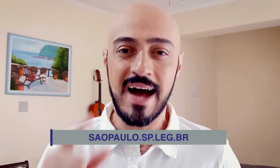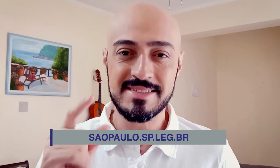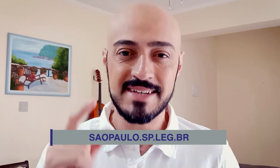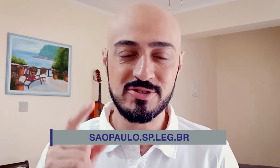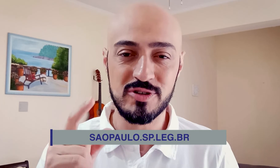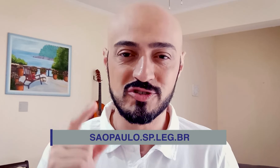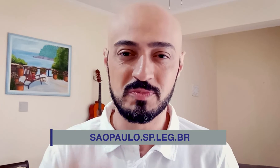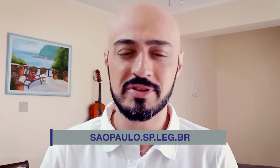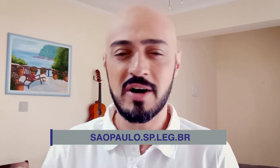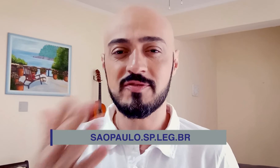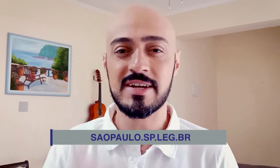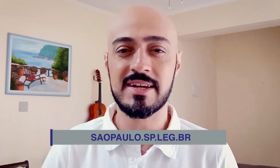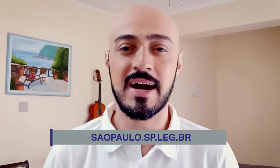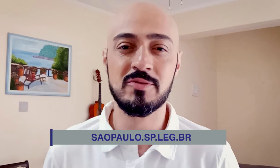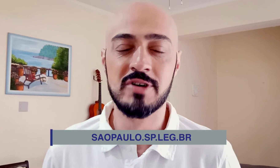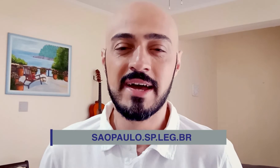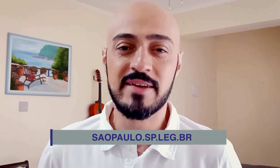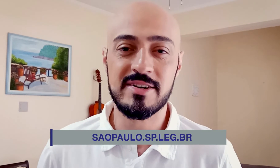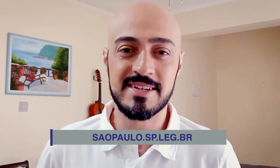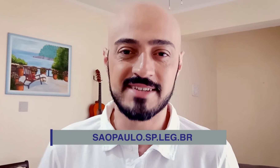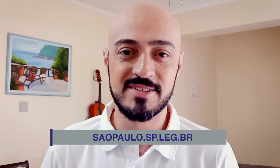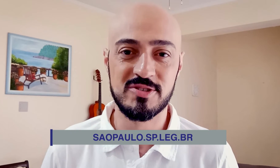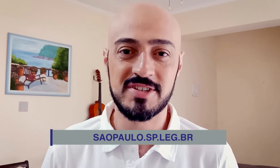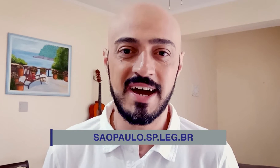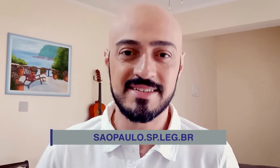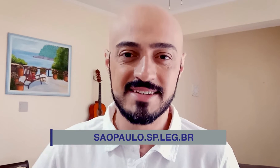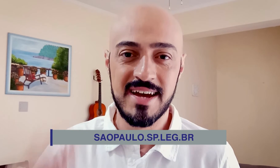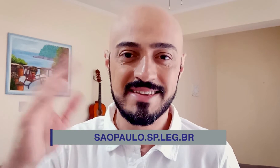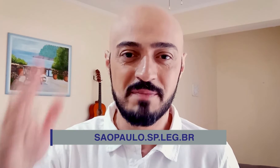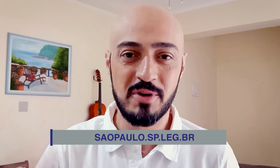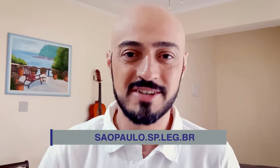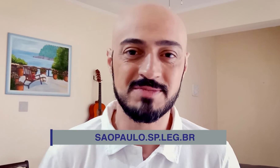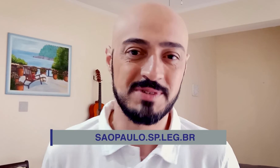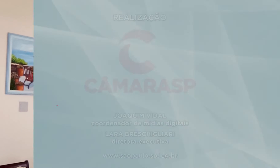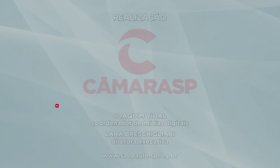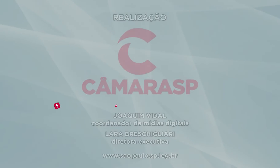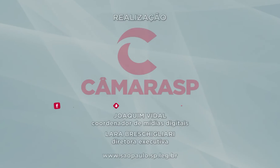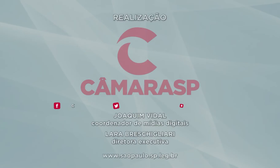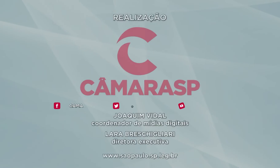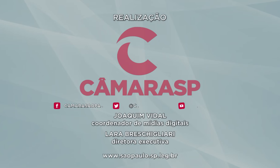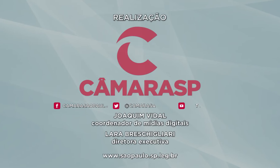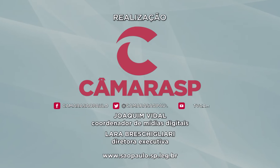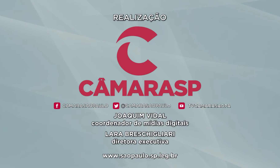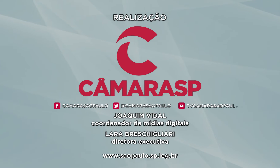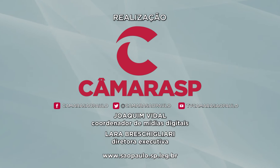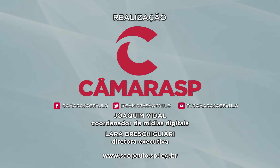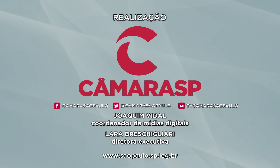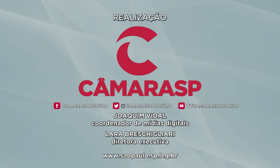acesse o nosso portal e fique ligado em nossas redes sociais. Até a próxima!